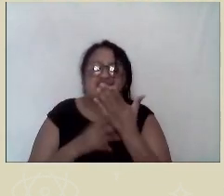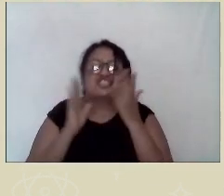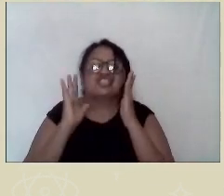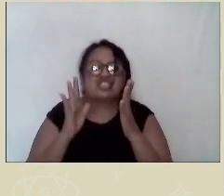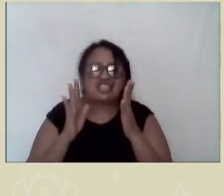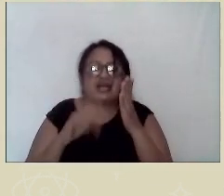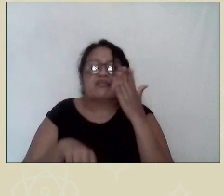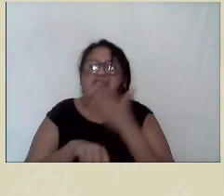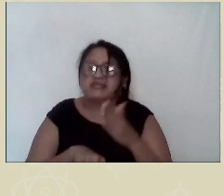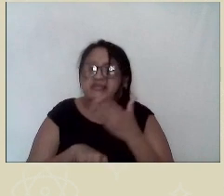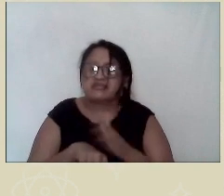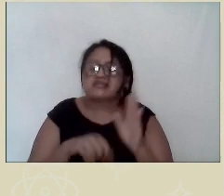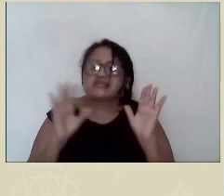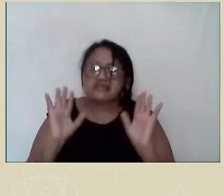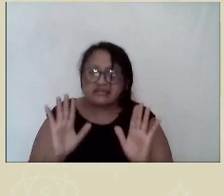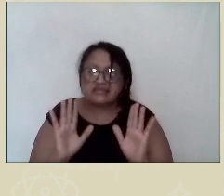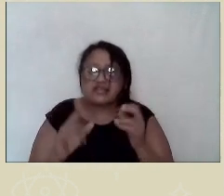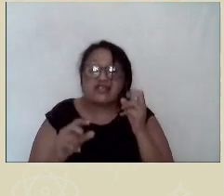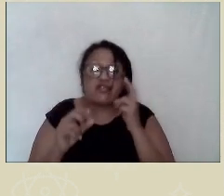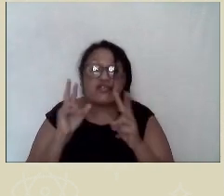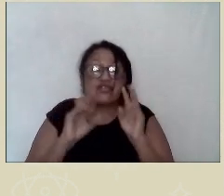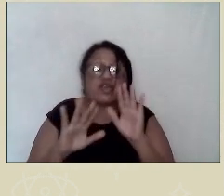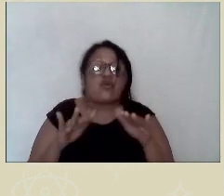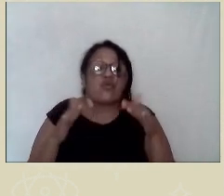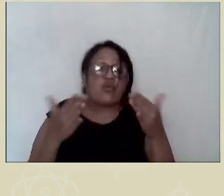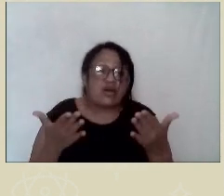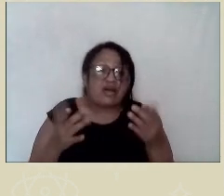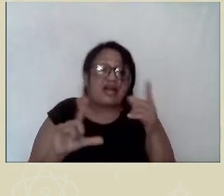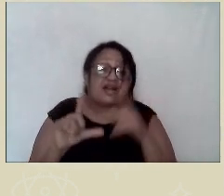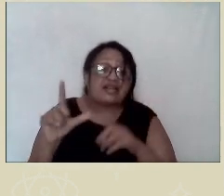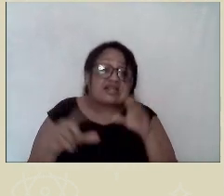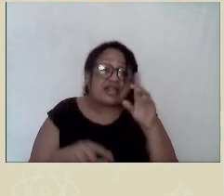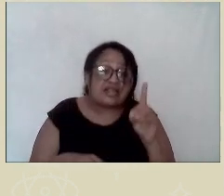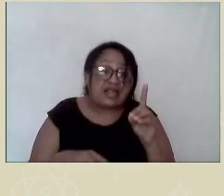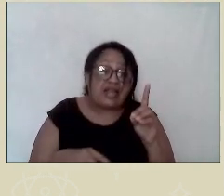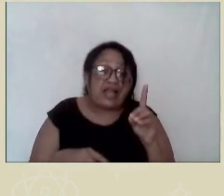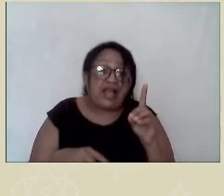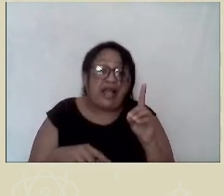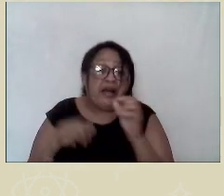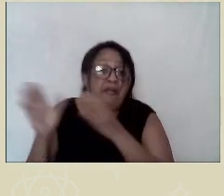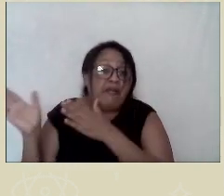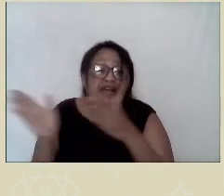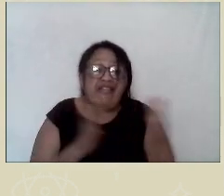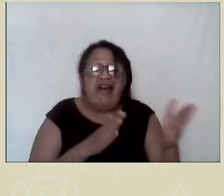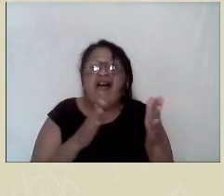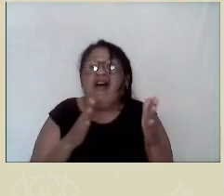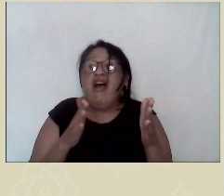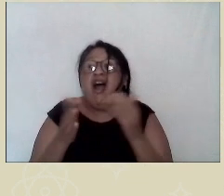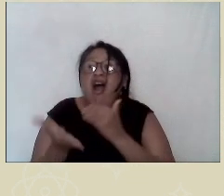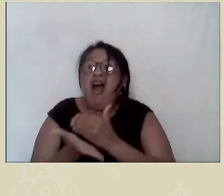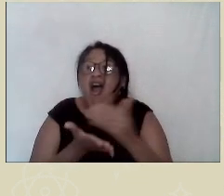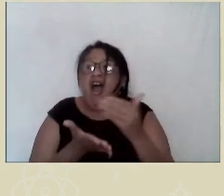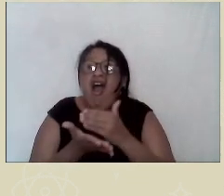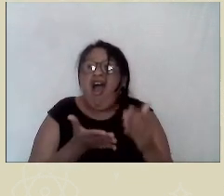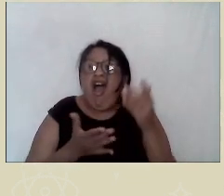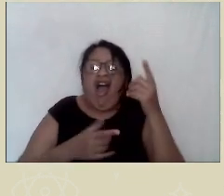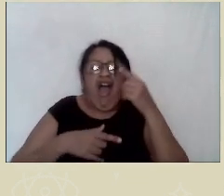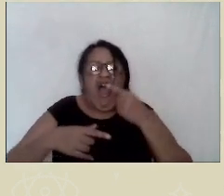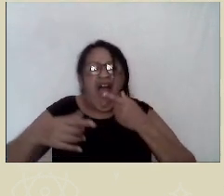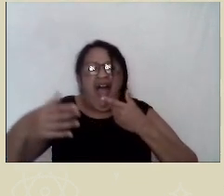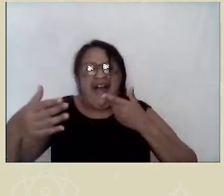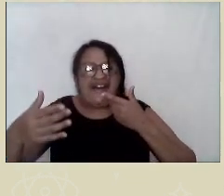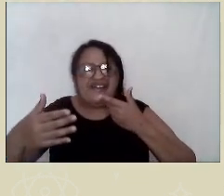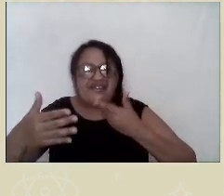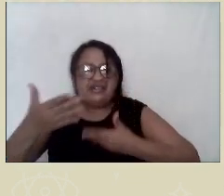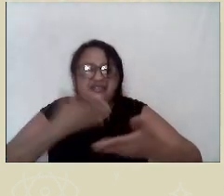então vamos ver aí qual dela seria né a letra D diz passaram a discutir a criação de políticas não porque se eles